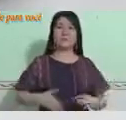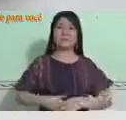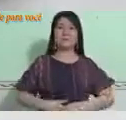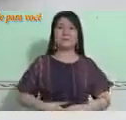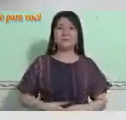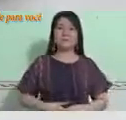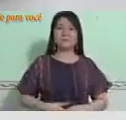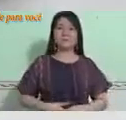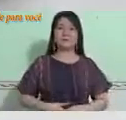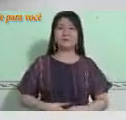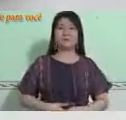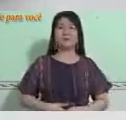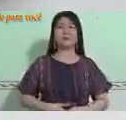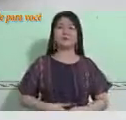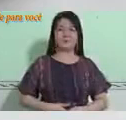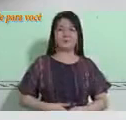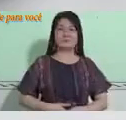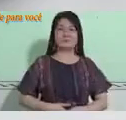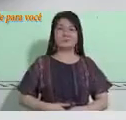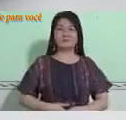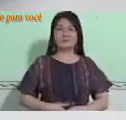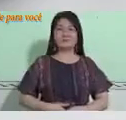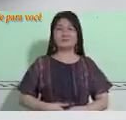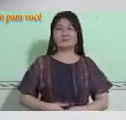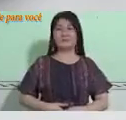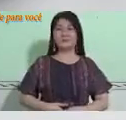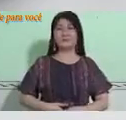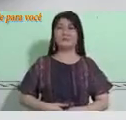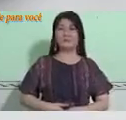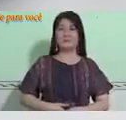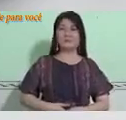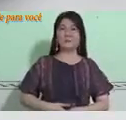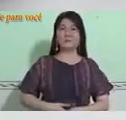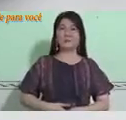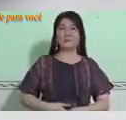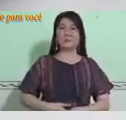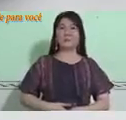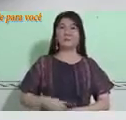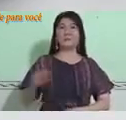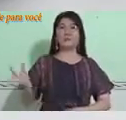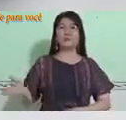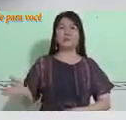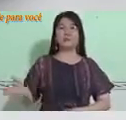SNDOQUOMAISCOMUNE, acento agudo, QSAOSAM, estímulo do sistema nervoso, vírgula, com